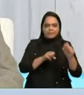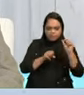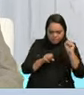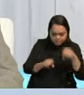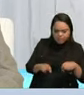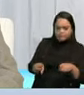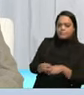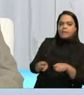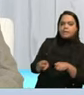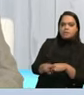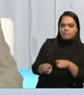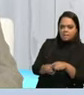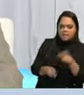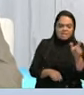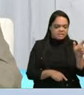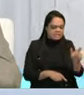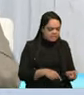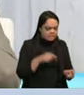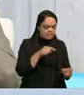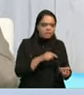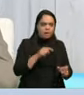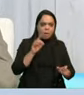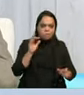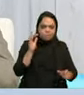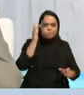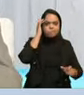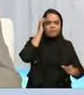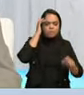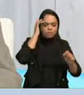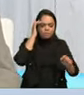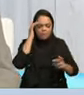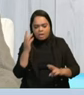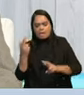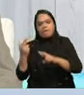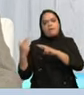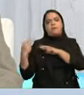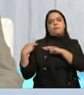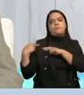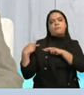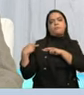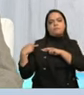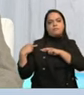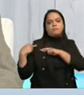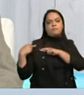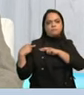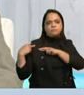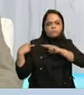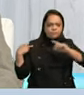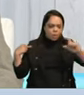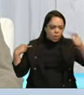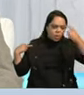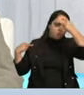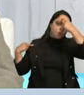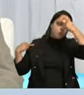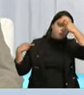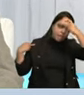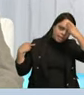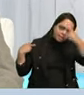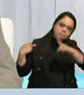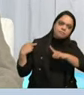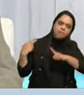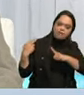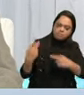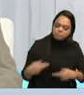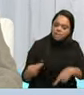de cidadãos responsáveis, que têm uma nítida noção de sua enorme responsabilidade